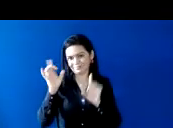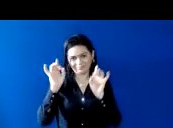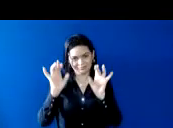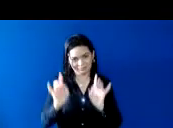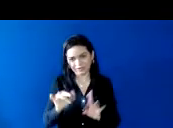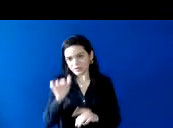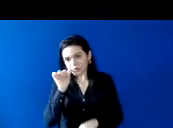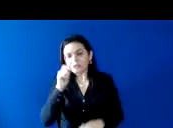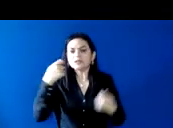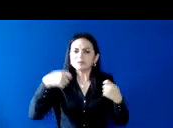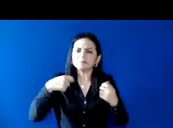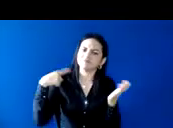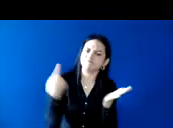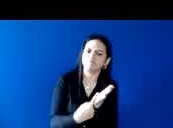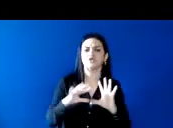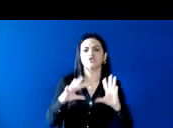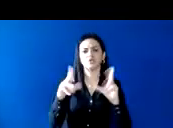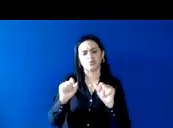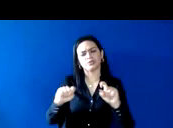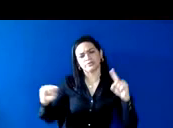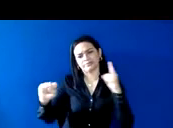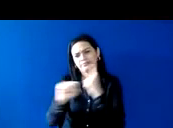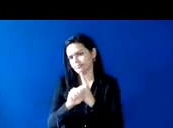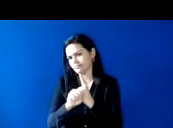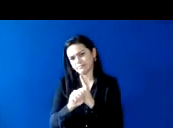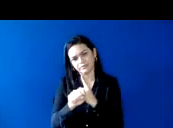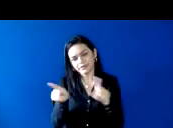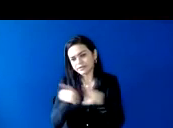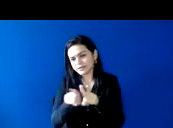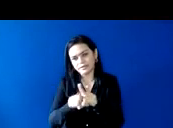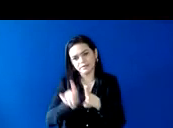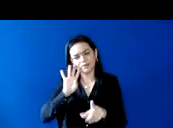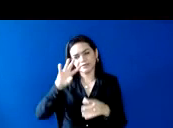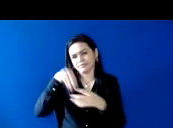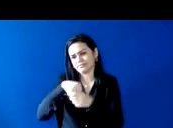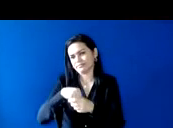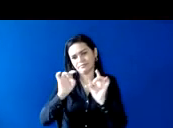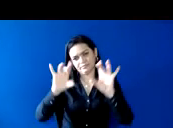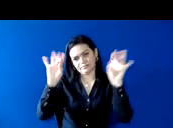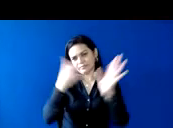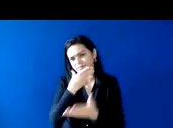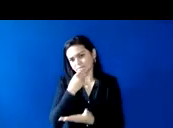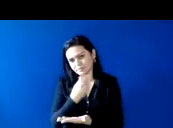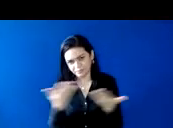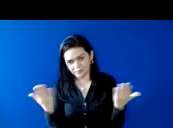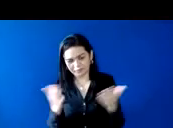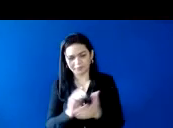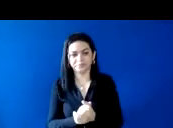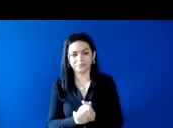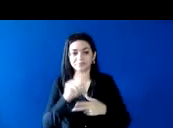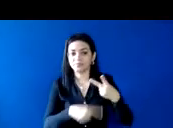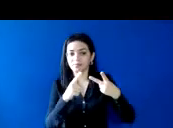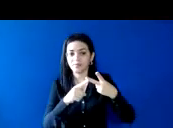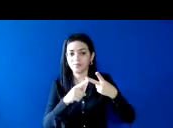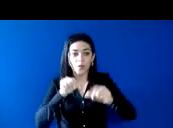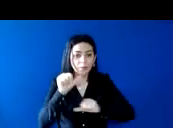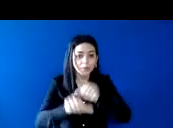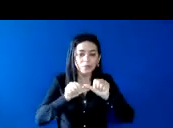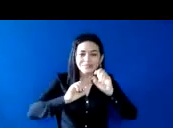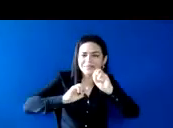exige comprometimento de toda a sociedade e, inclusive, especialmente dos homens. Uma mudança no ensino